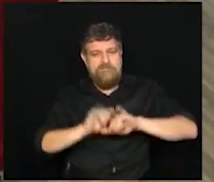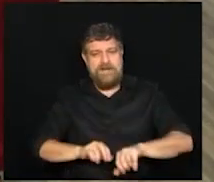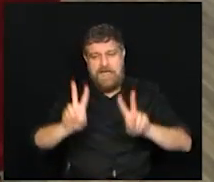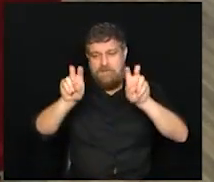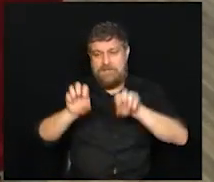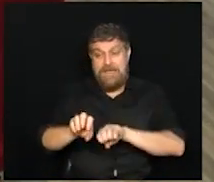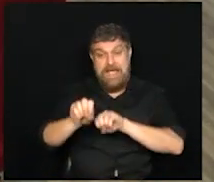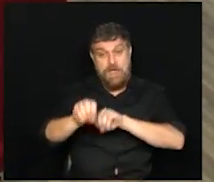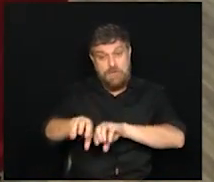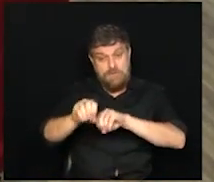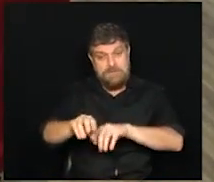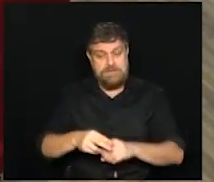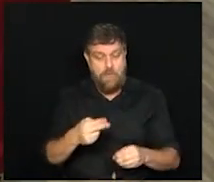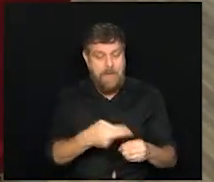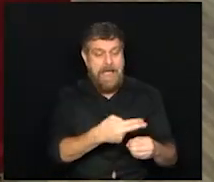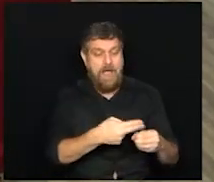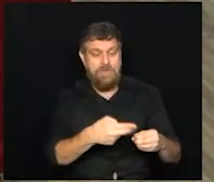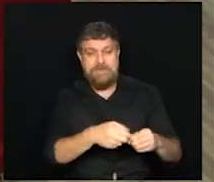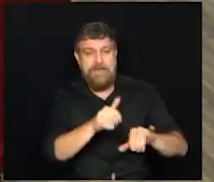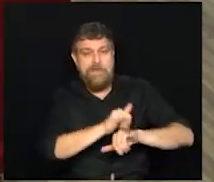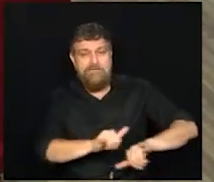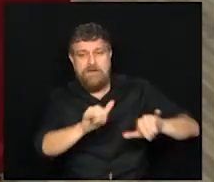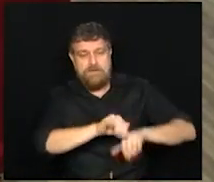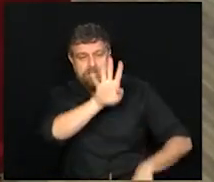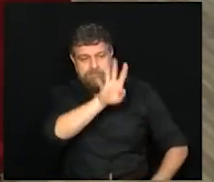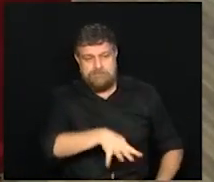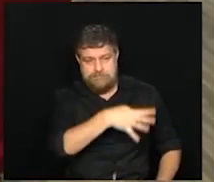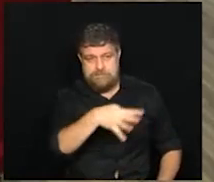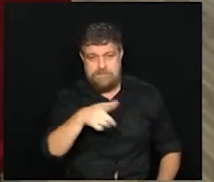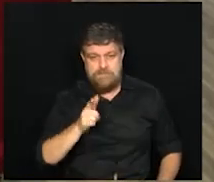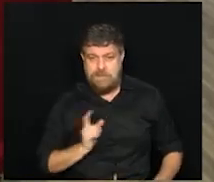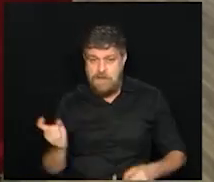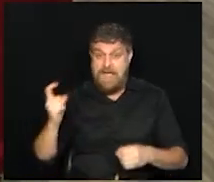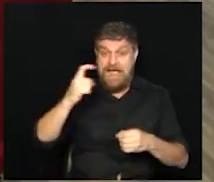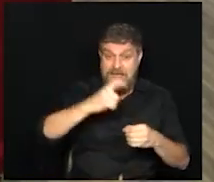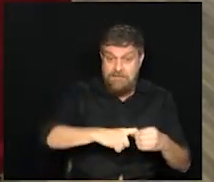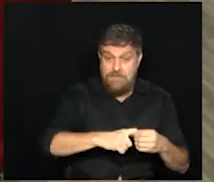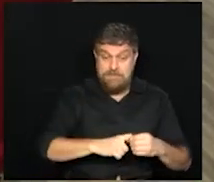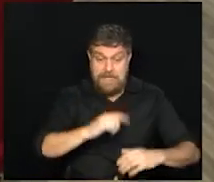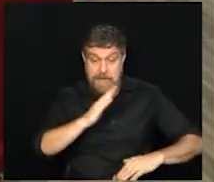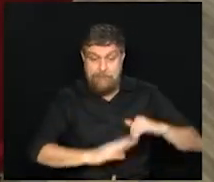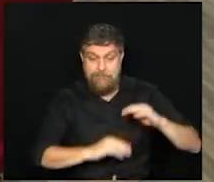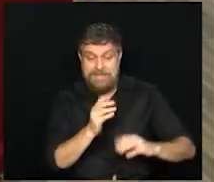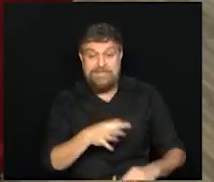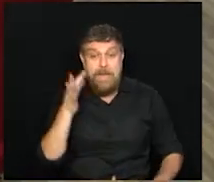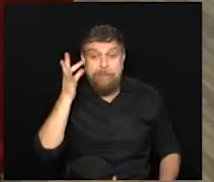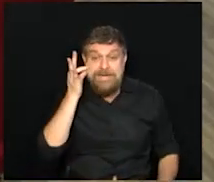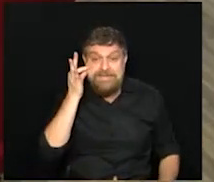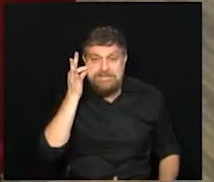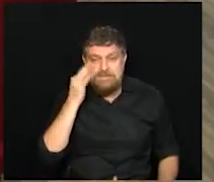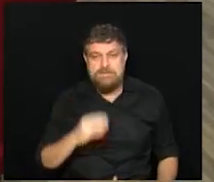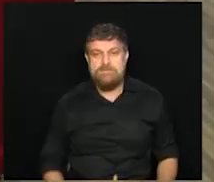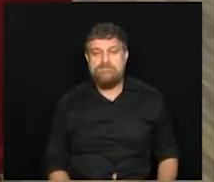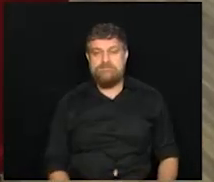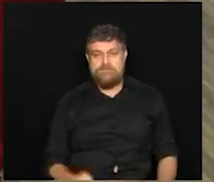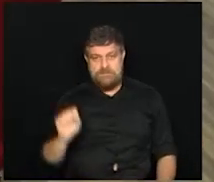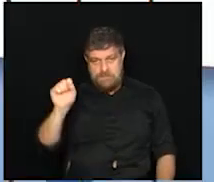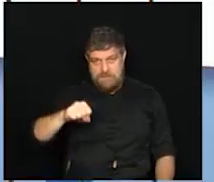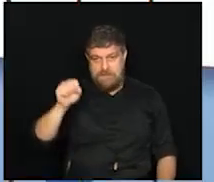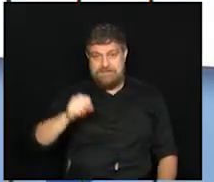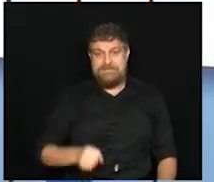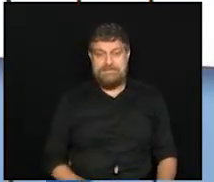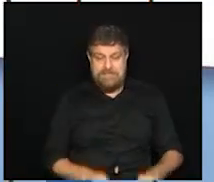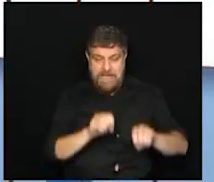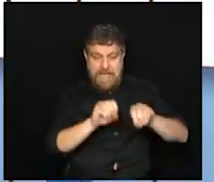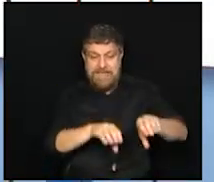agora, porque a Unicamp divulgou o calendário de retomada das atividades presenciais. Isso, a retomada das